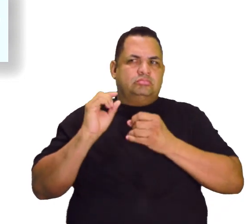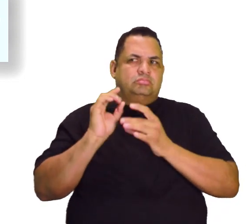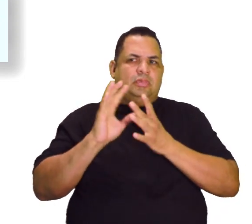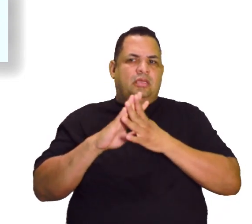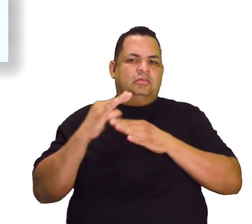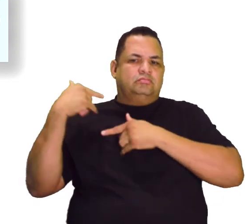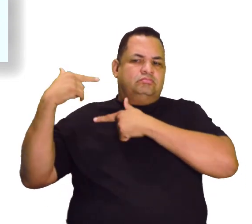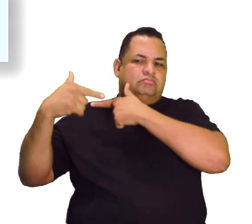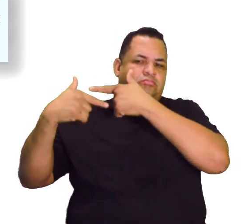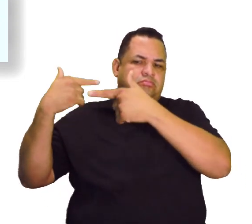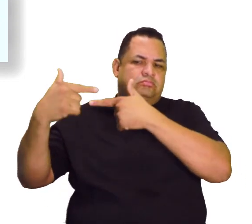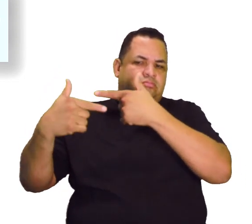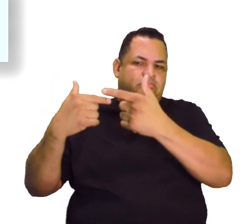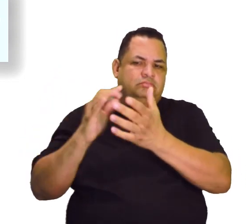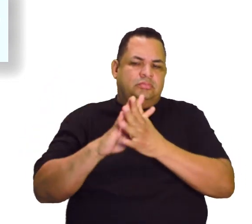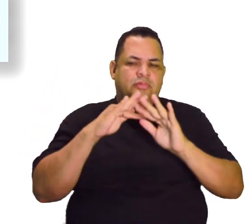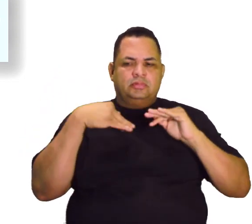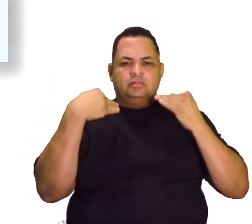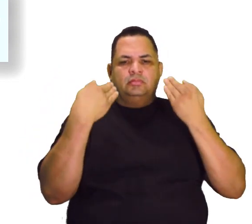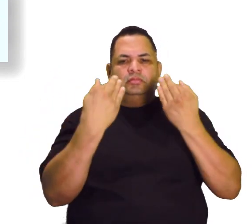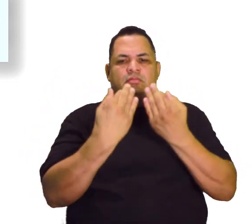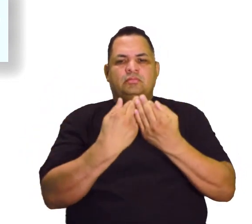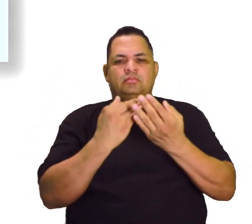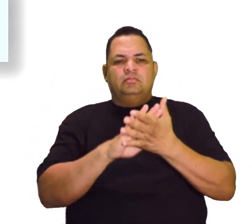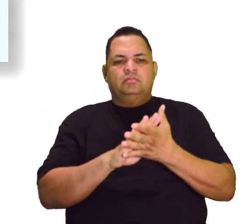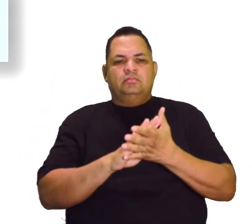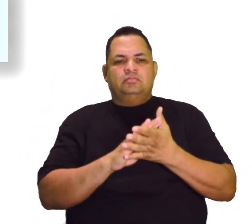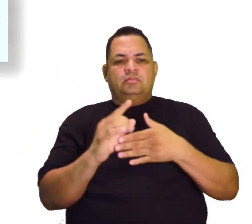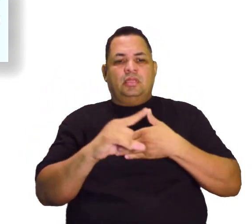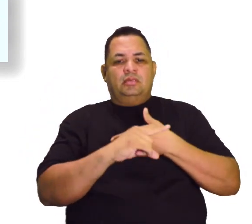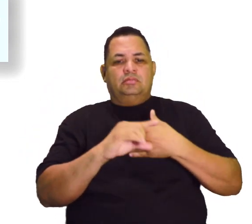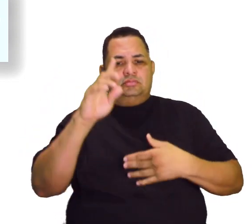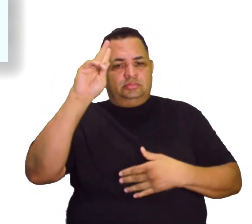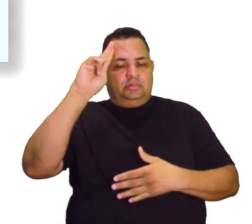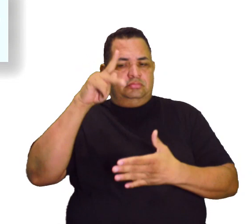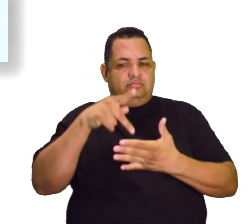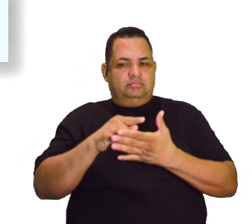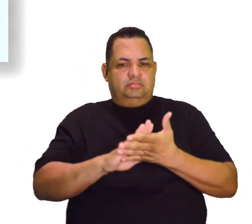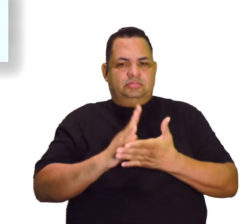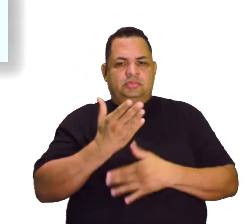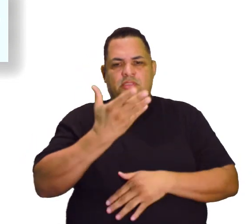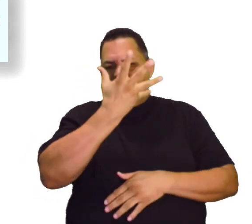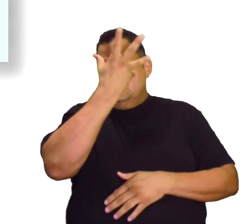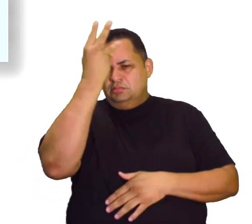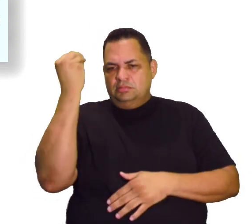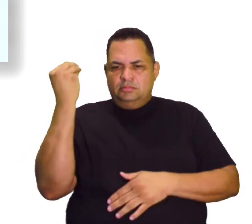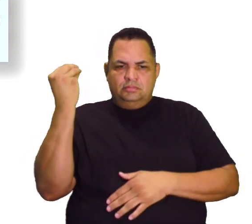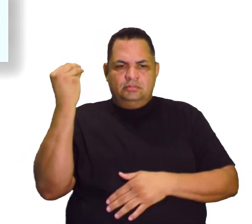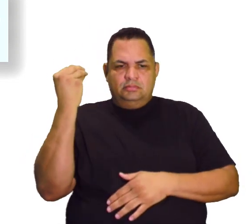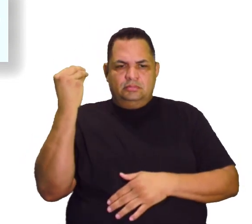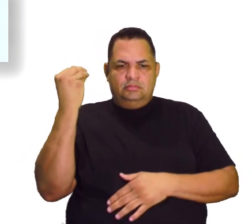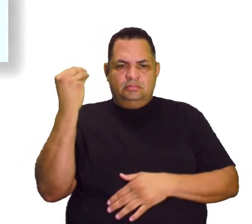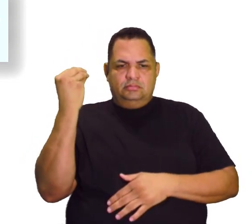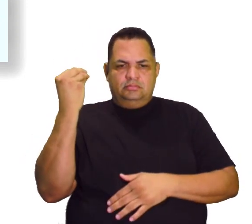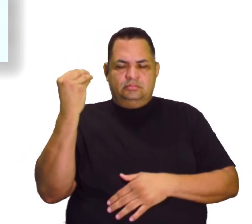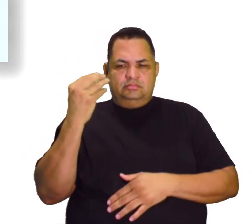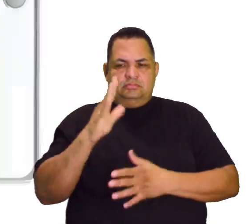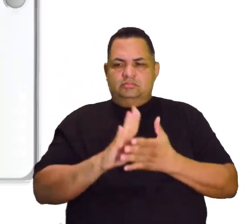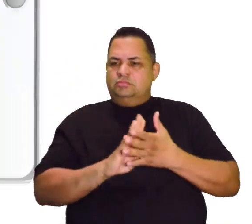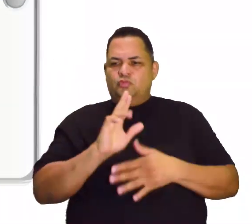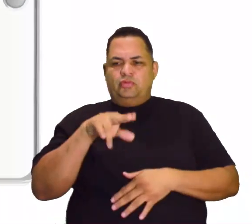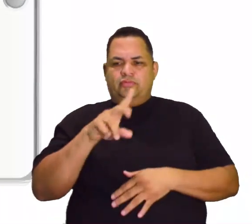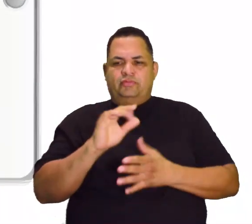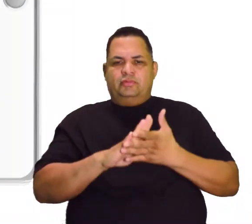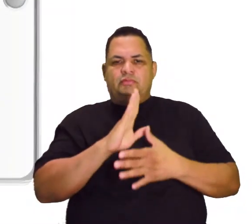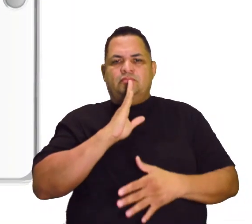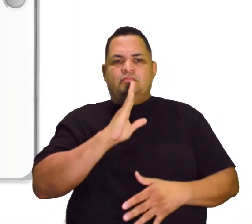para os filhos. Né? Na maioria das vezes, seu autor já foi esquecido, nem mesmo foi